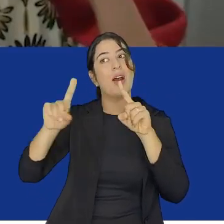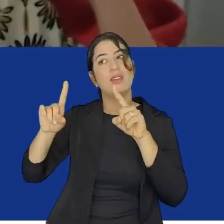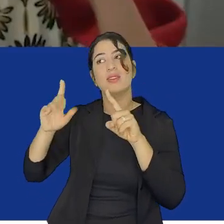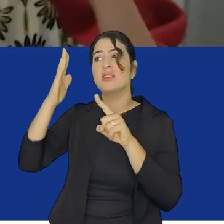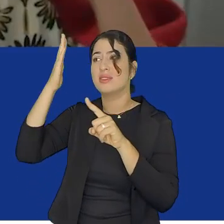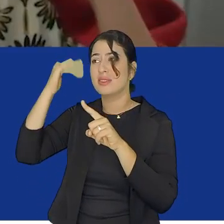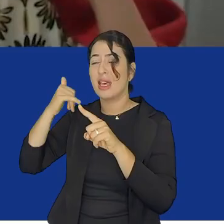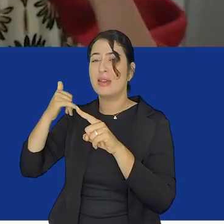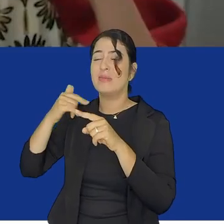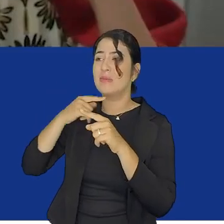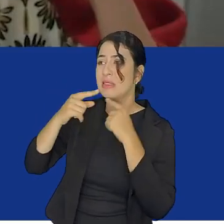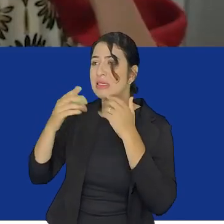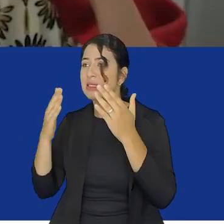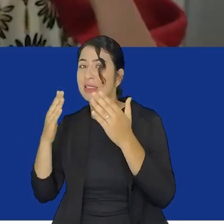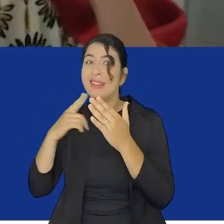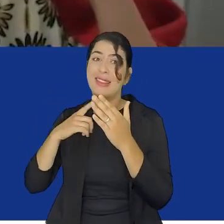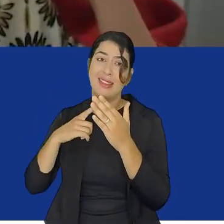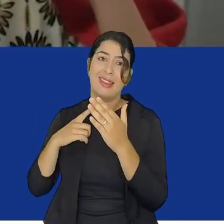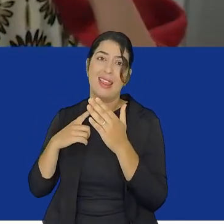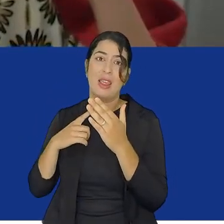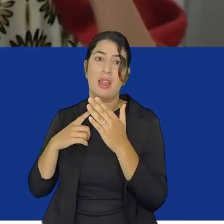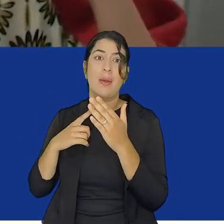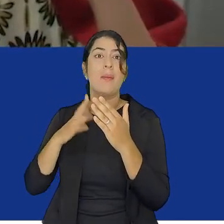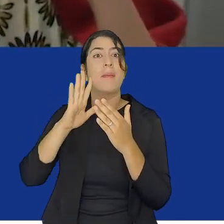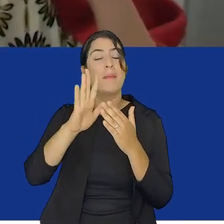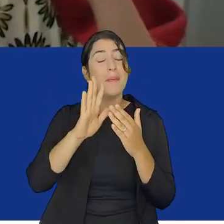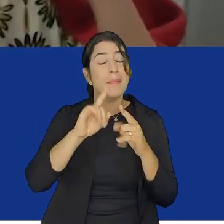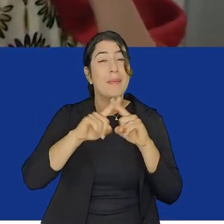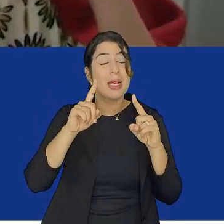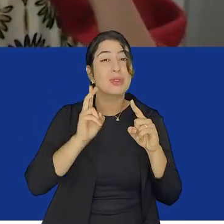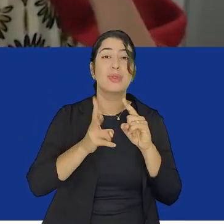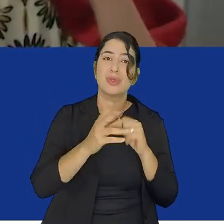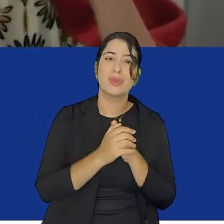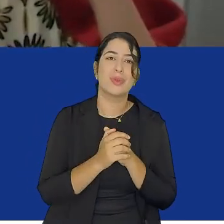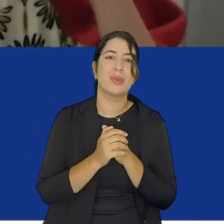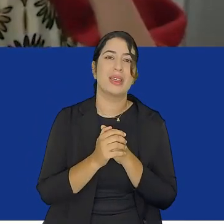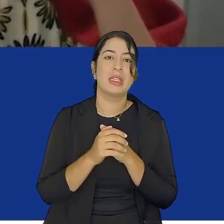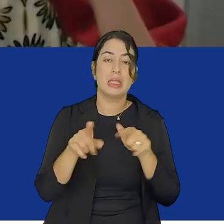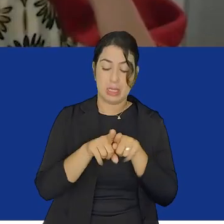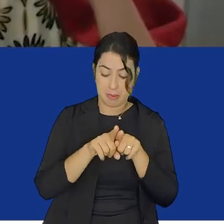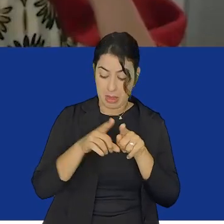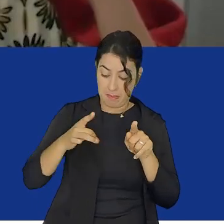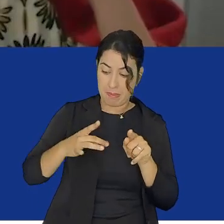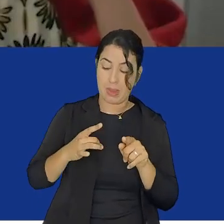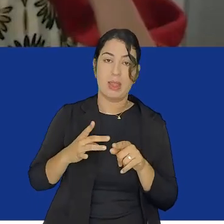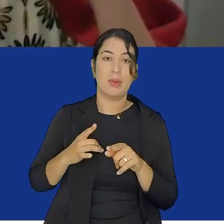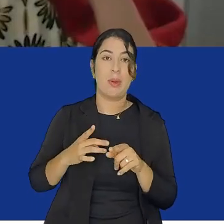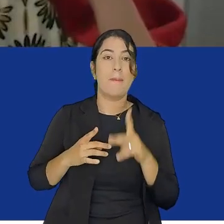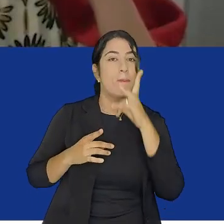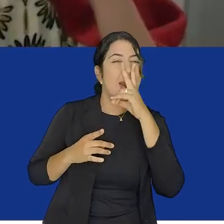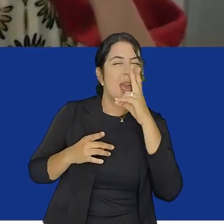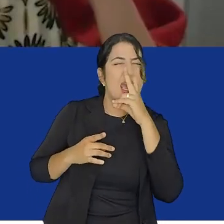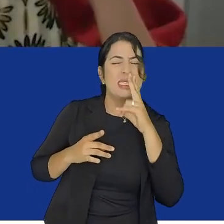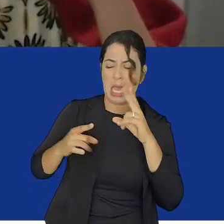na incerteza, que é esse, apesar de, né? E ela se contrapõe ao medo. O medo fecha todas as portas do